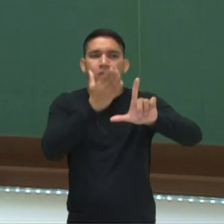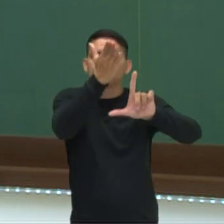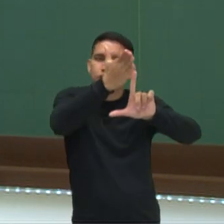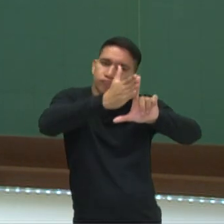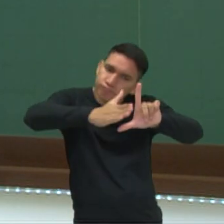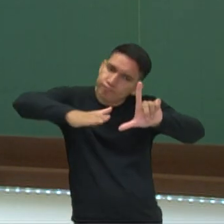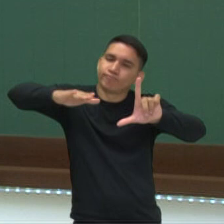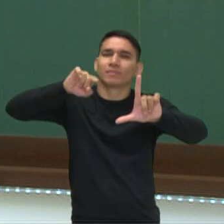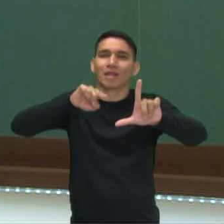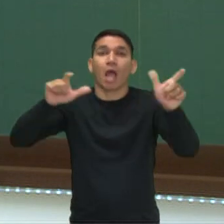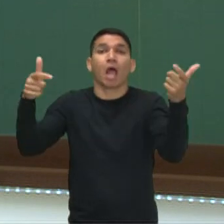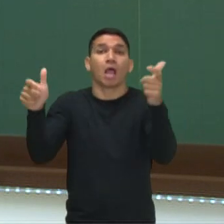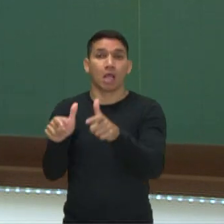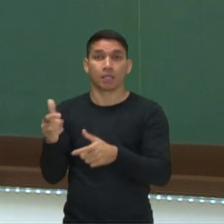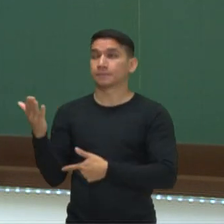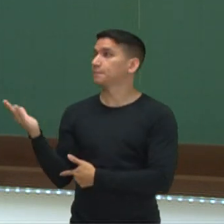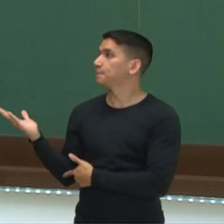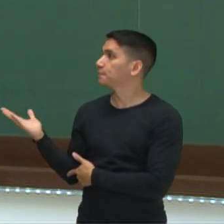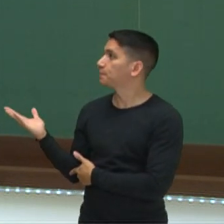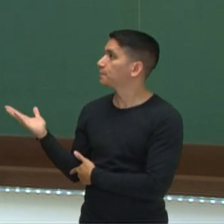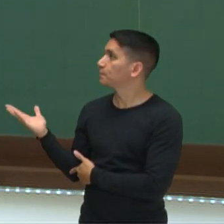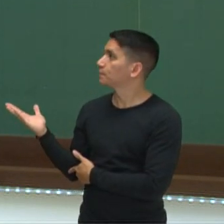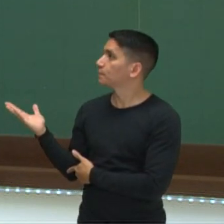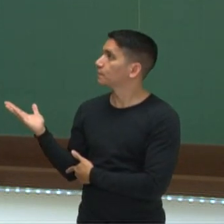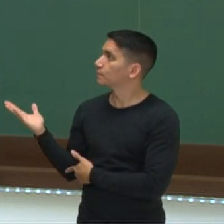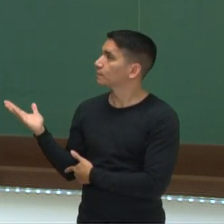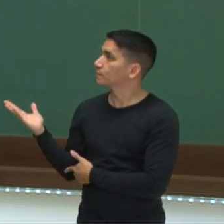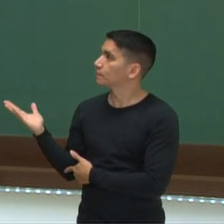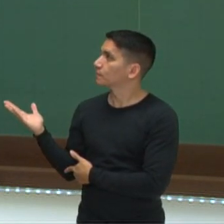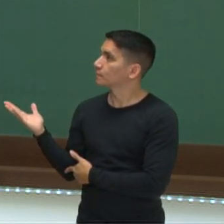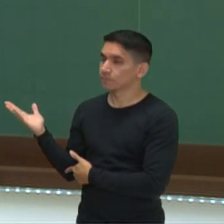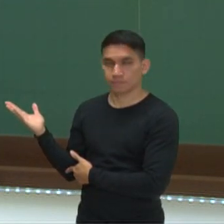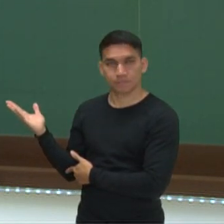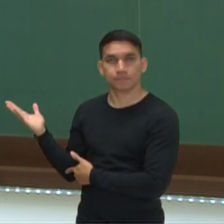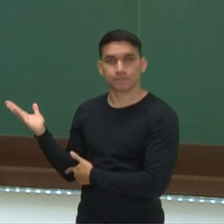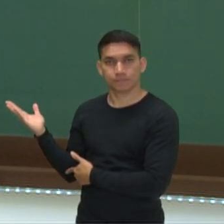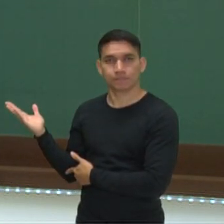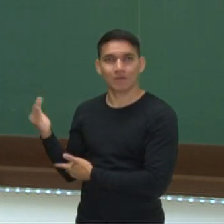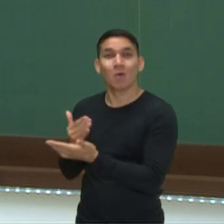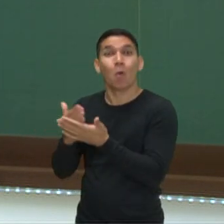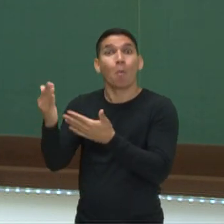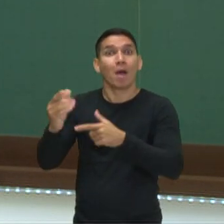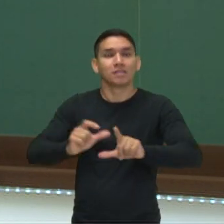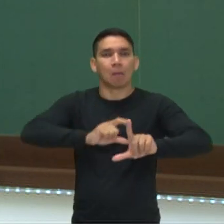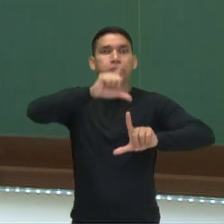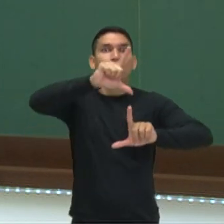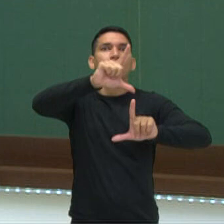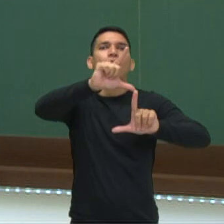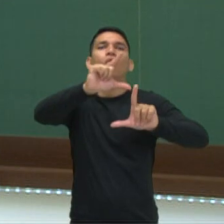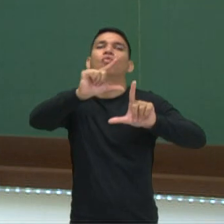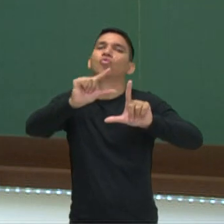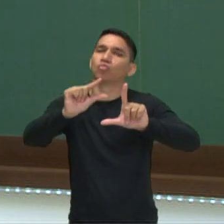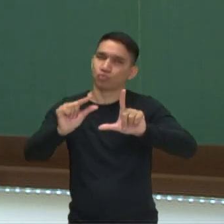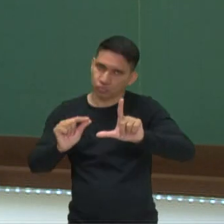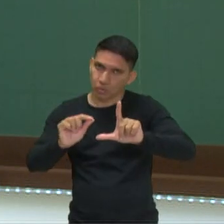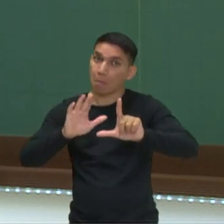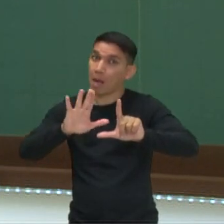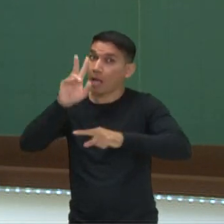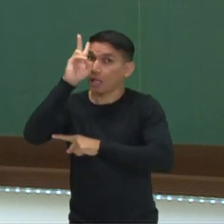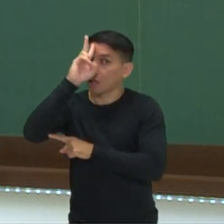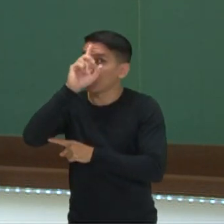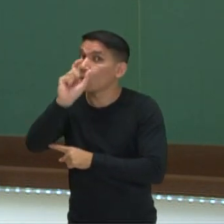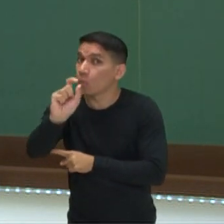função decrescente tem esse comportamento. Então, ele vem de um valor grande e vai diminuindo, diminuindo, porém,